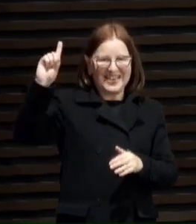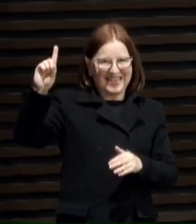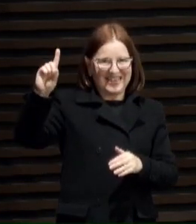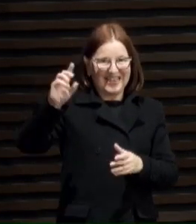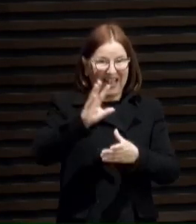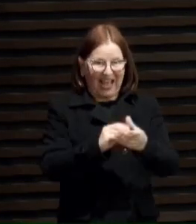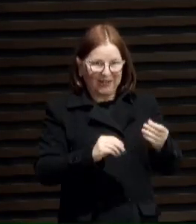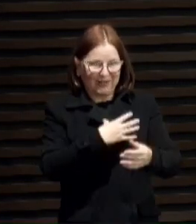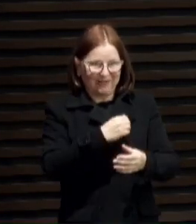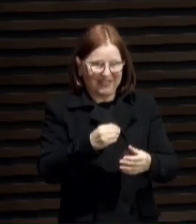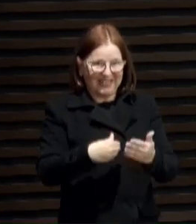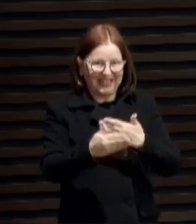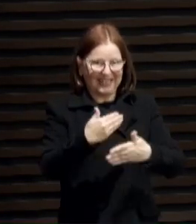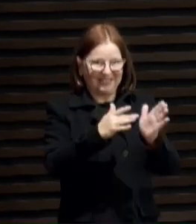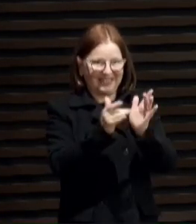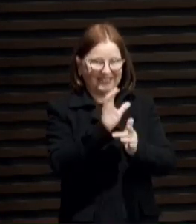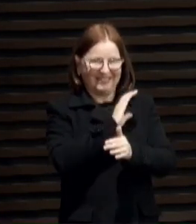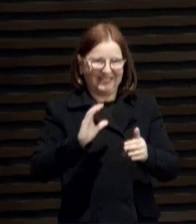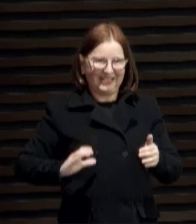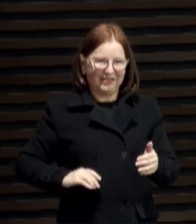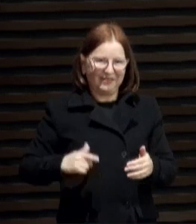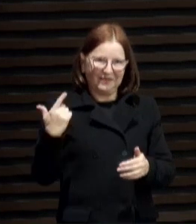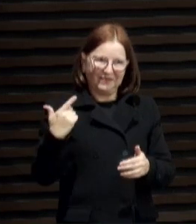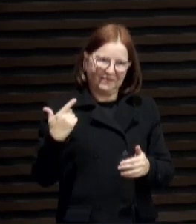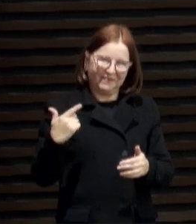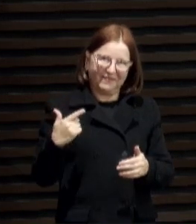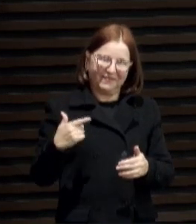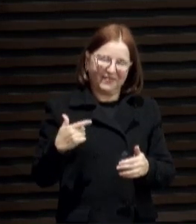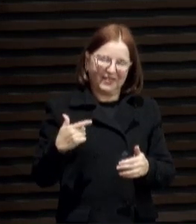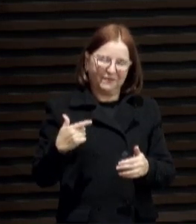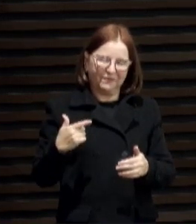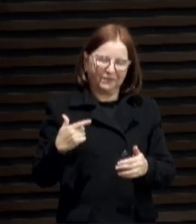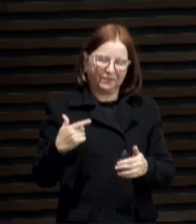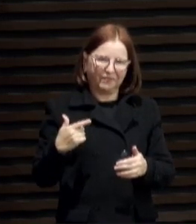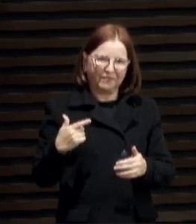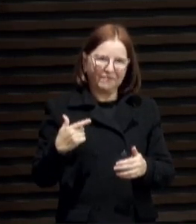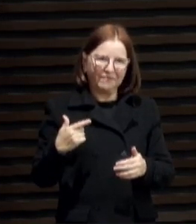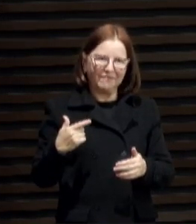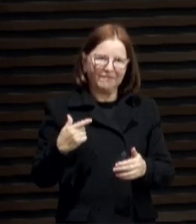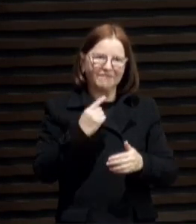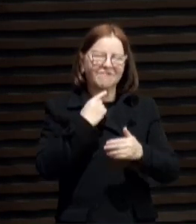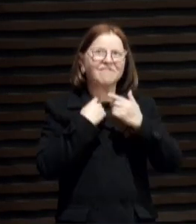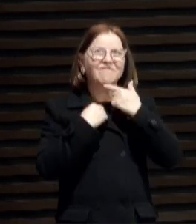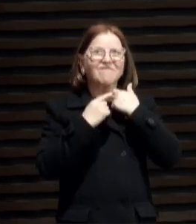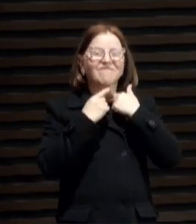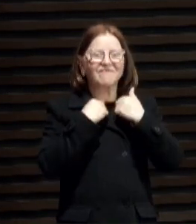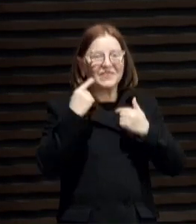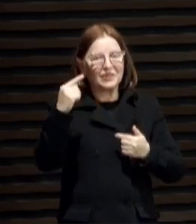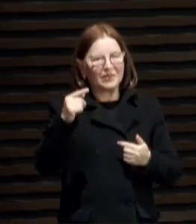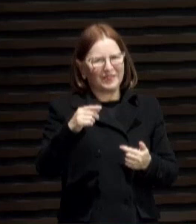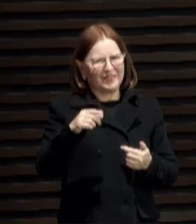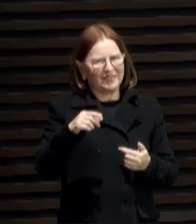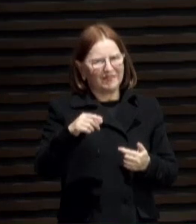de filhos por meio de Jesus Cristo, segundo o beneplácito da sua vontade. Não